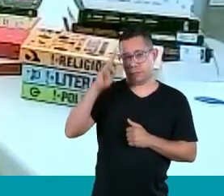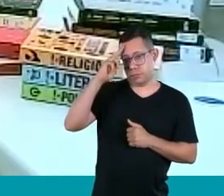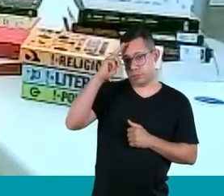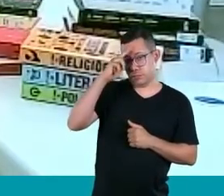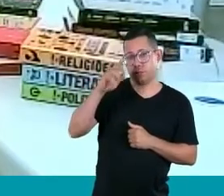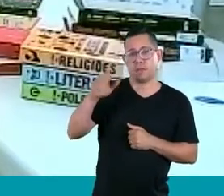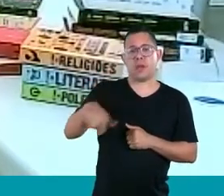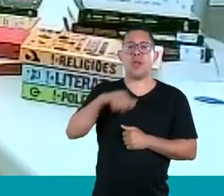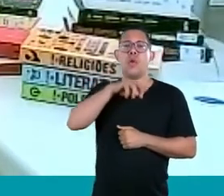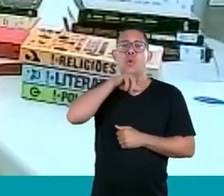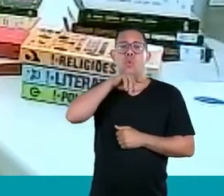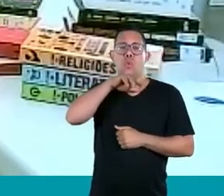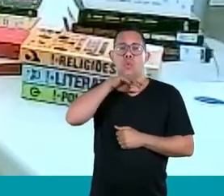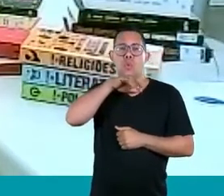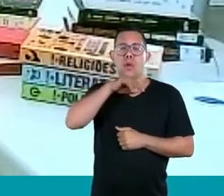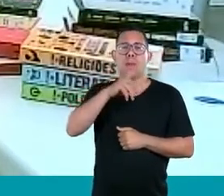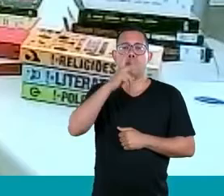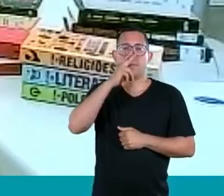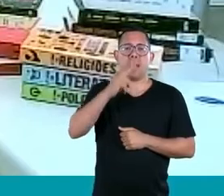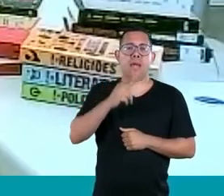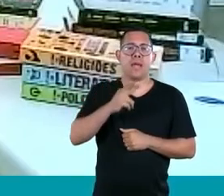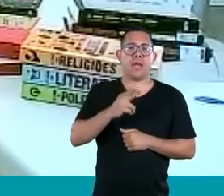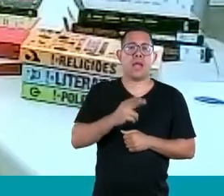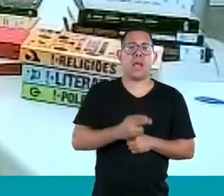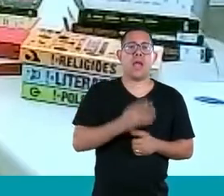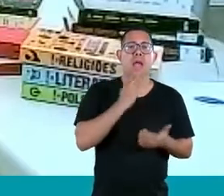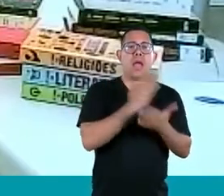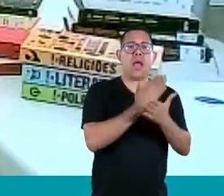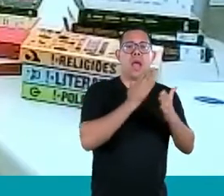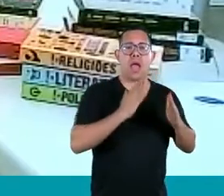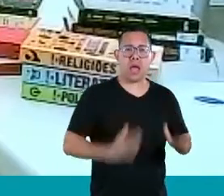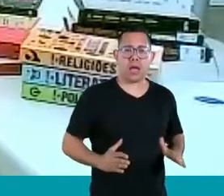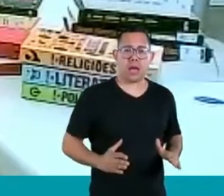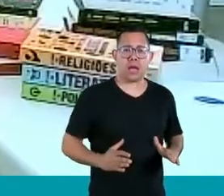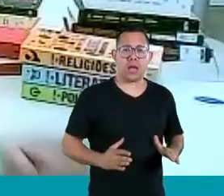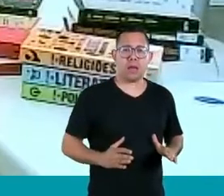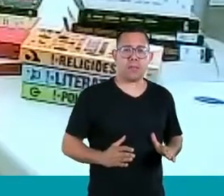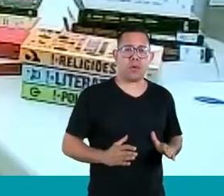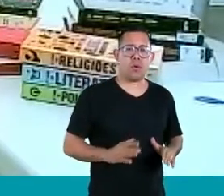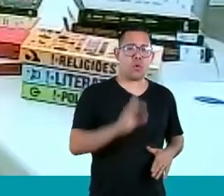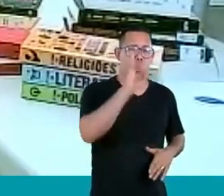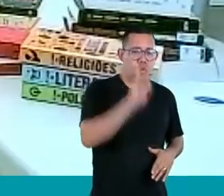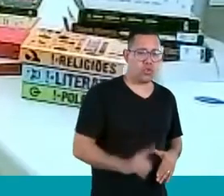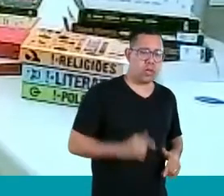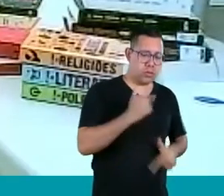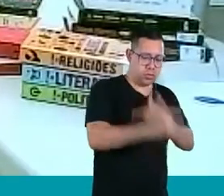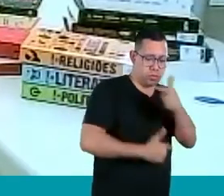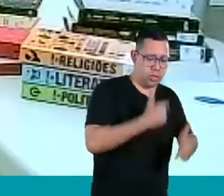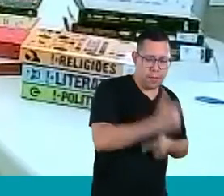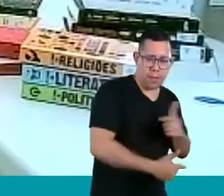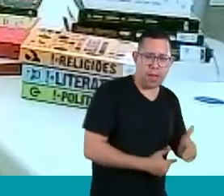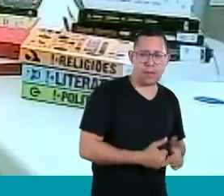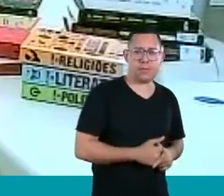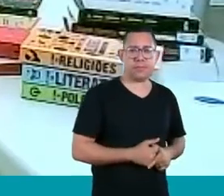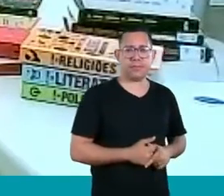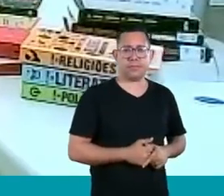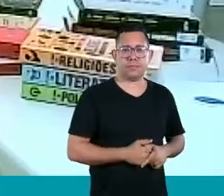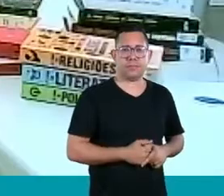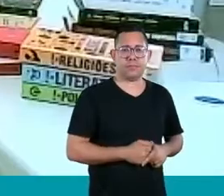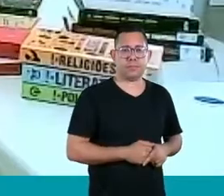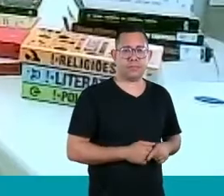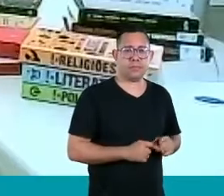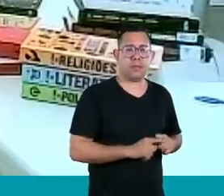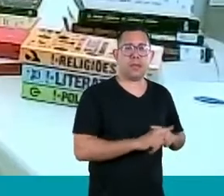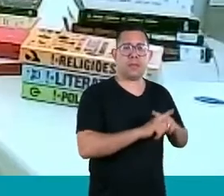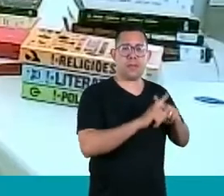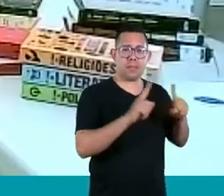acabou com os direitos dos trabalhadores, mas é um modo digno de ganhar a vida. A uberização permite que você escolha a